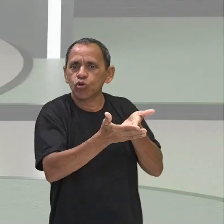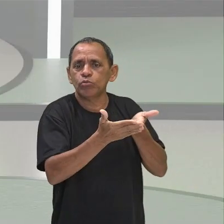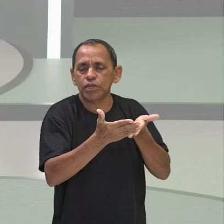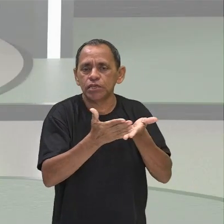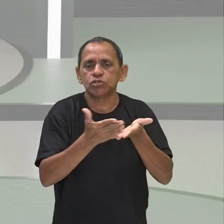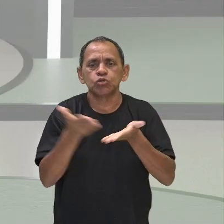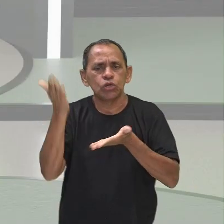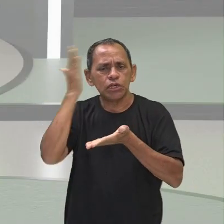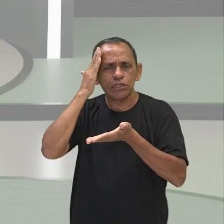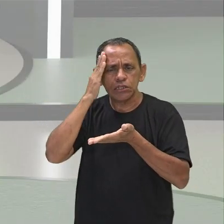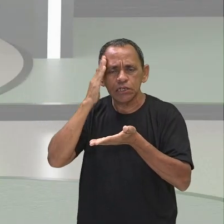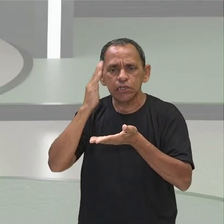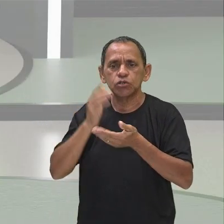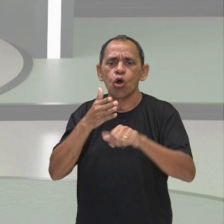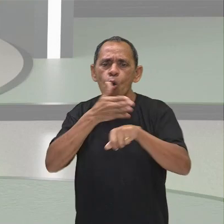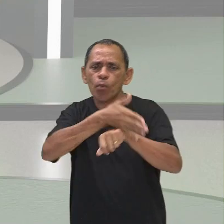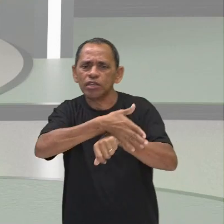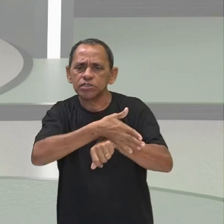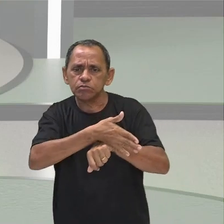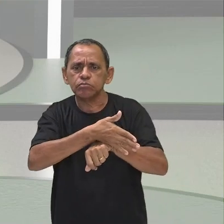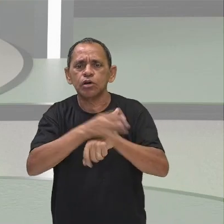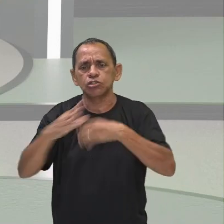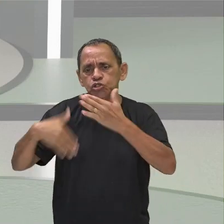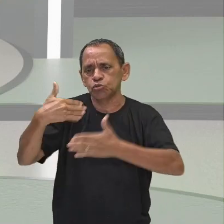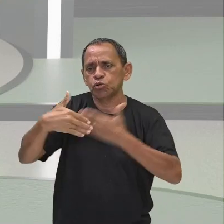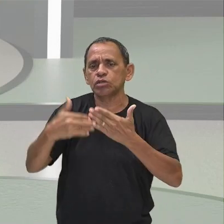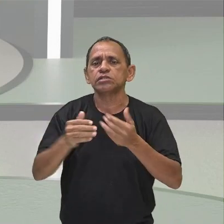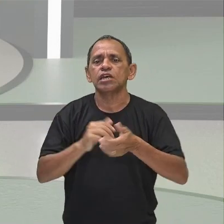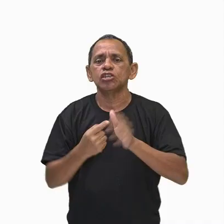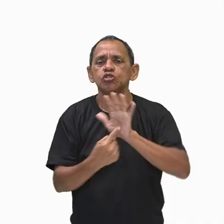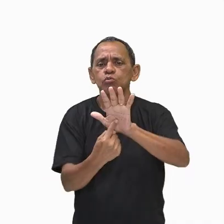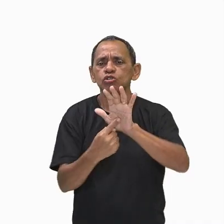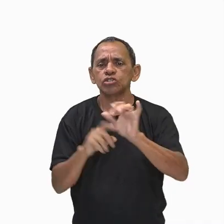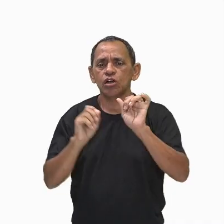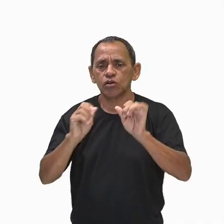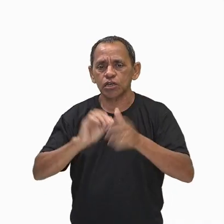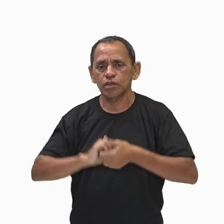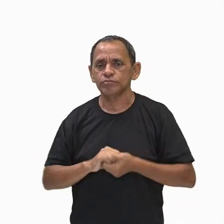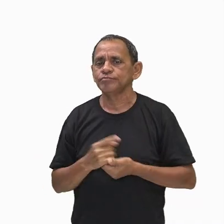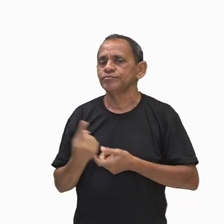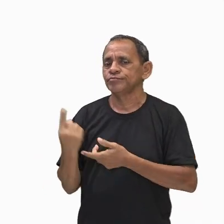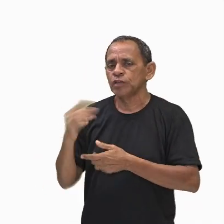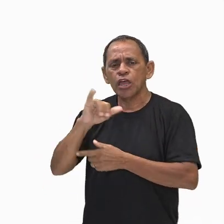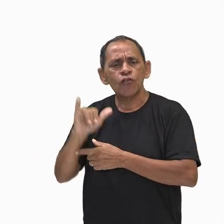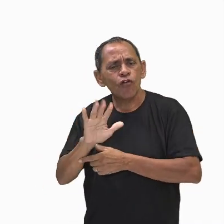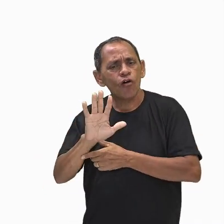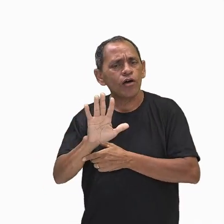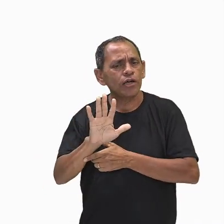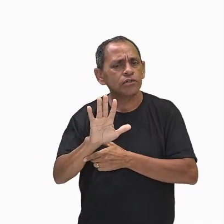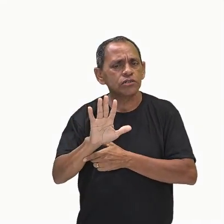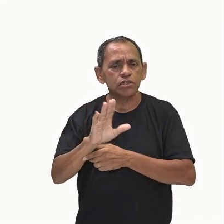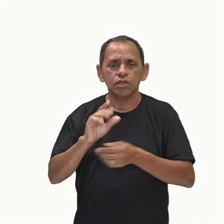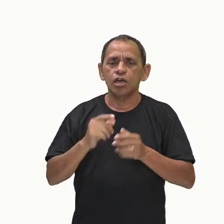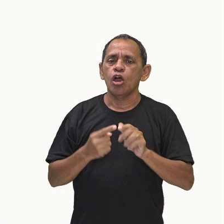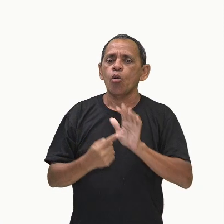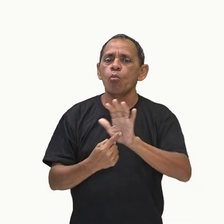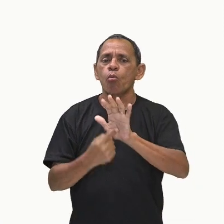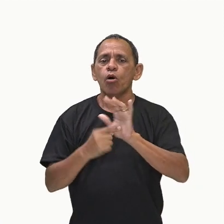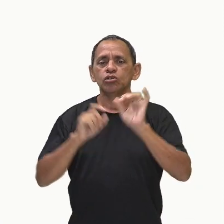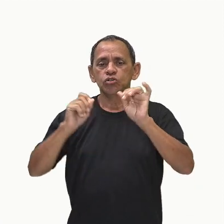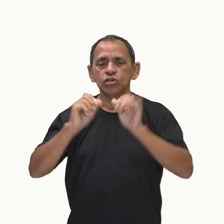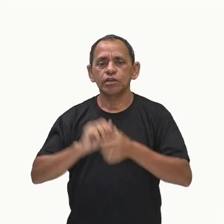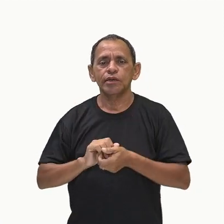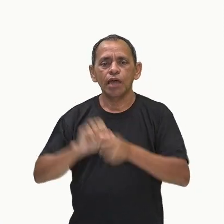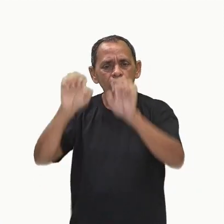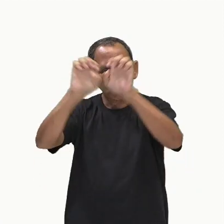são os participantes desse processo, eu trago vocês a seguinte estrutura, né? O esquema didático da estrutura